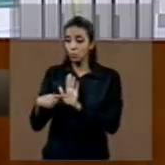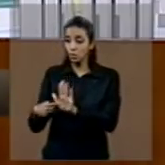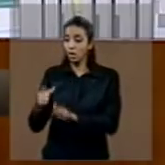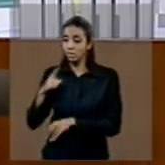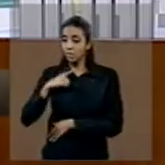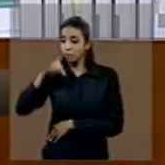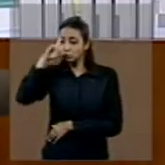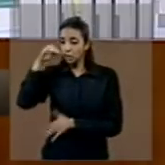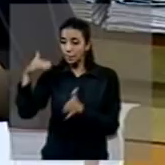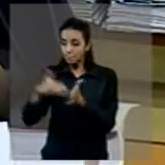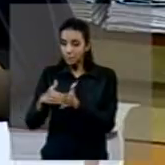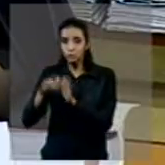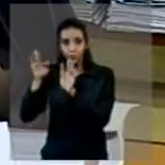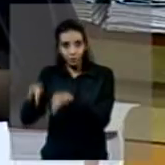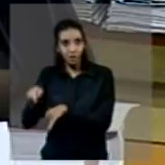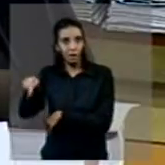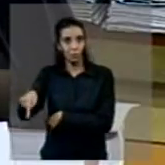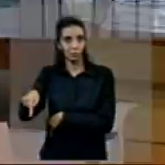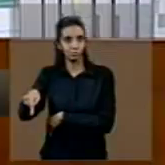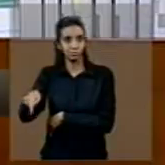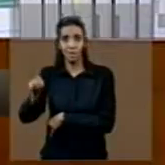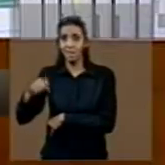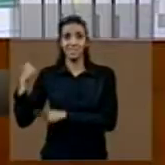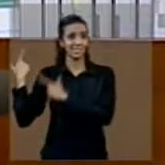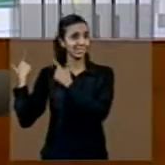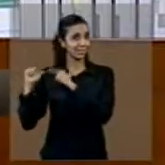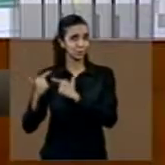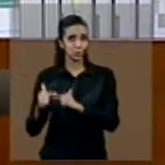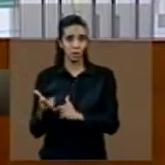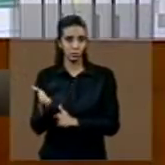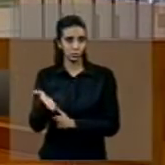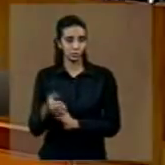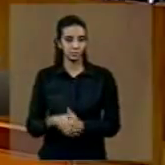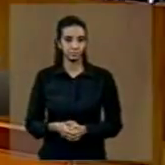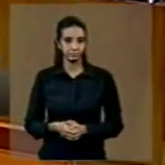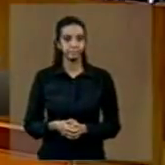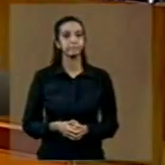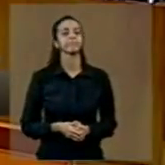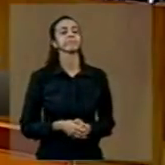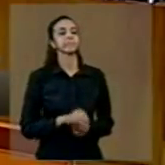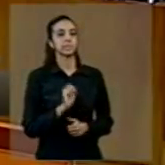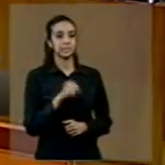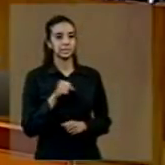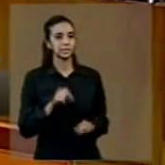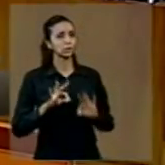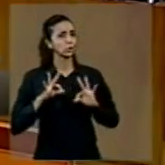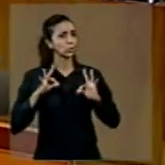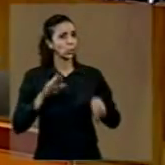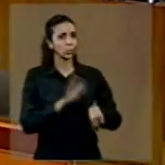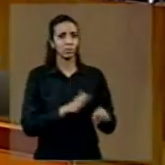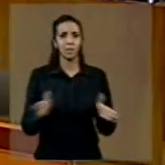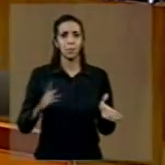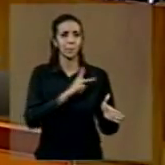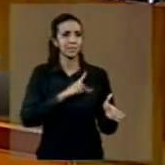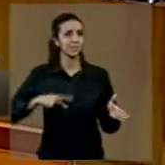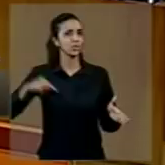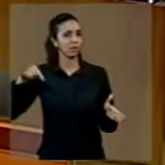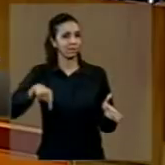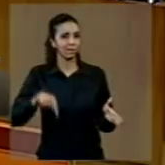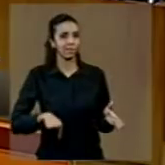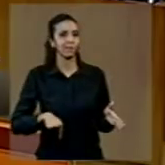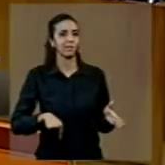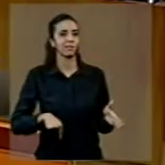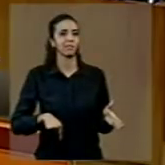o cadastro fecha. Fecha. E isso é tradicional na história. Ministro Toffoli, sobre todas as presidências que estavam aqui... O cadastro fecha. E